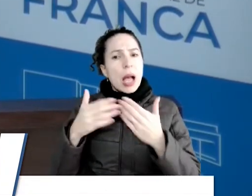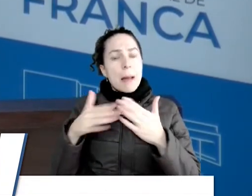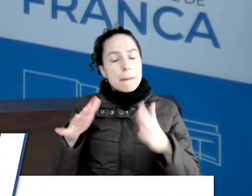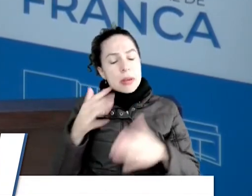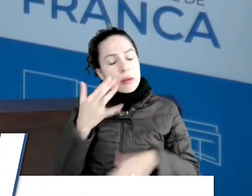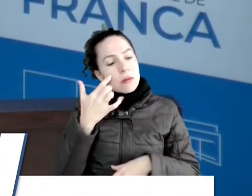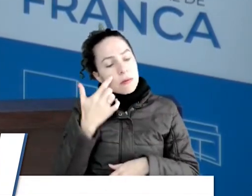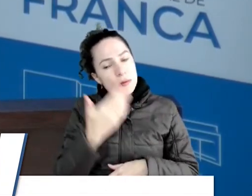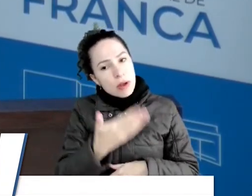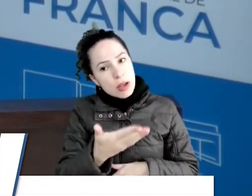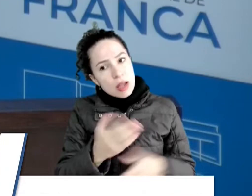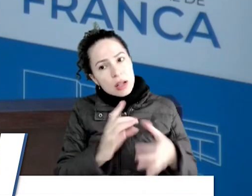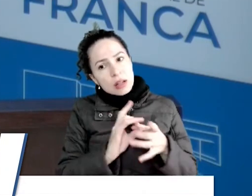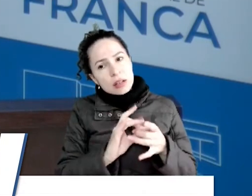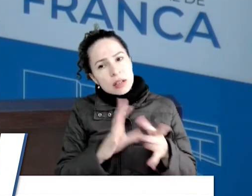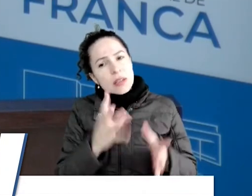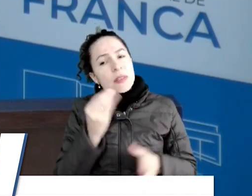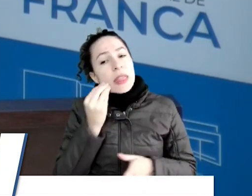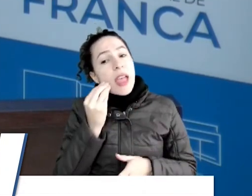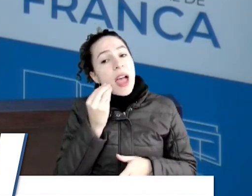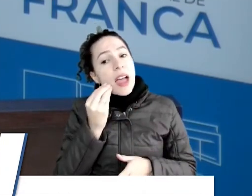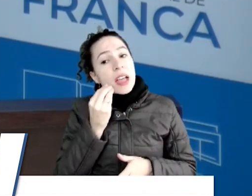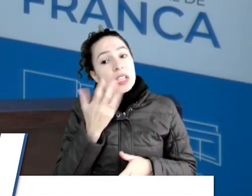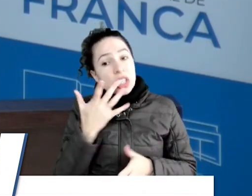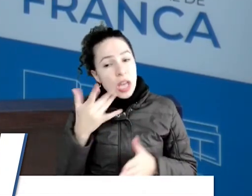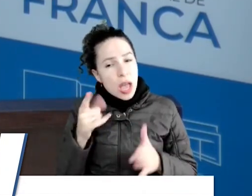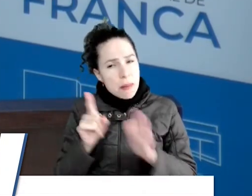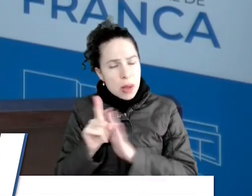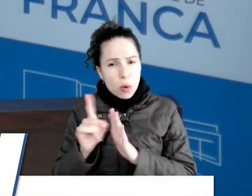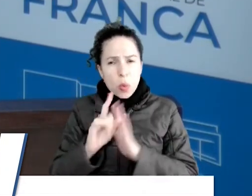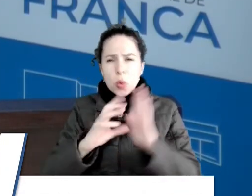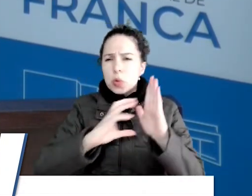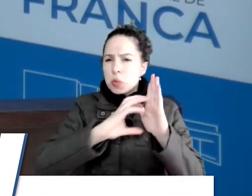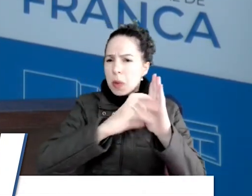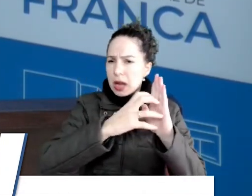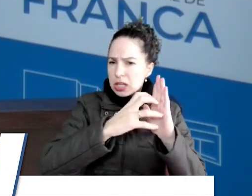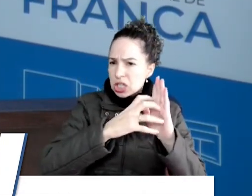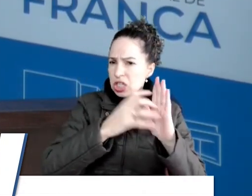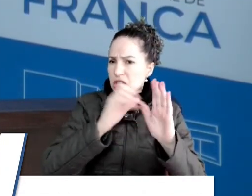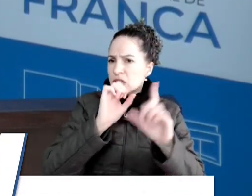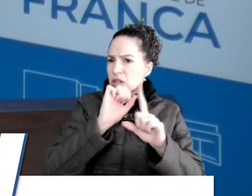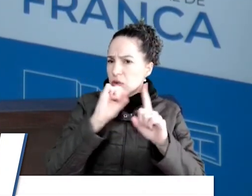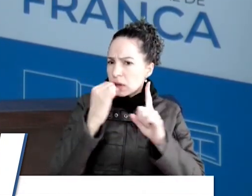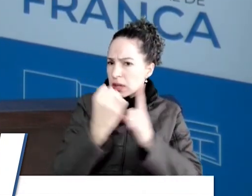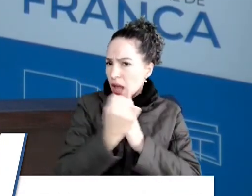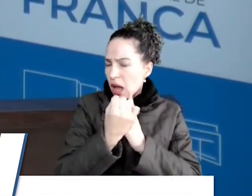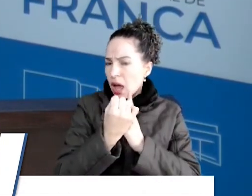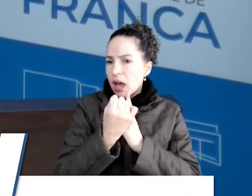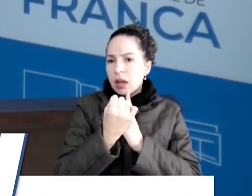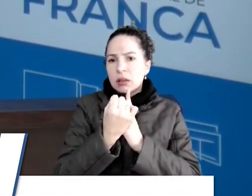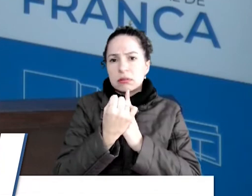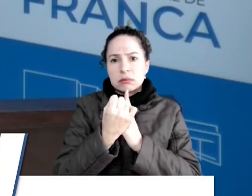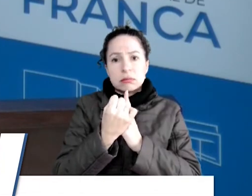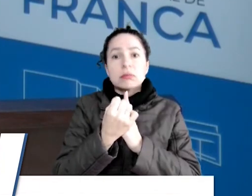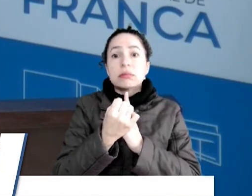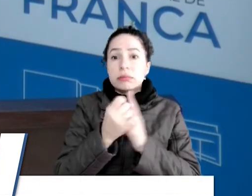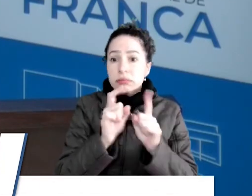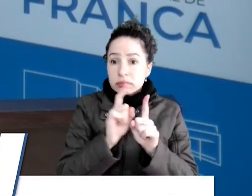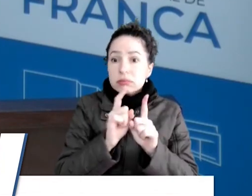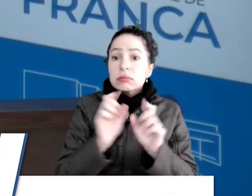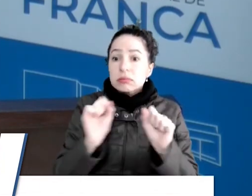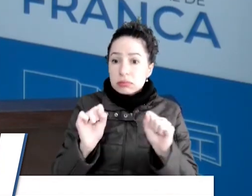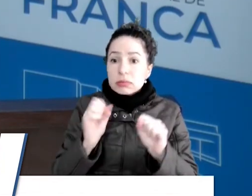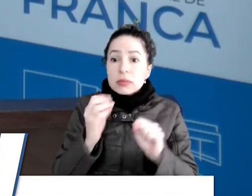possibilidade de quem quisesse questionar, os partidos políticos, a sociedade civil, inclusive com a possibilidade de